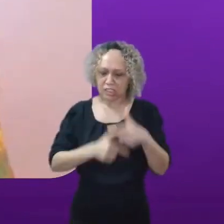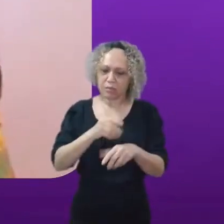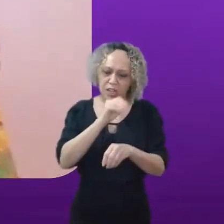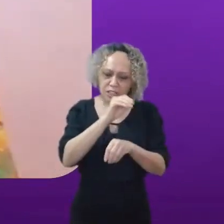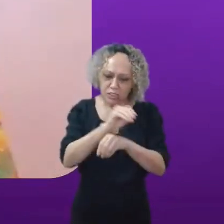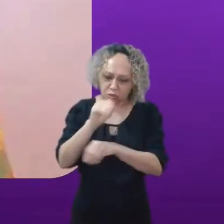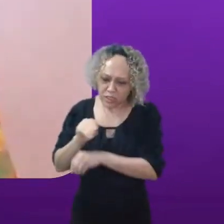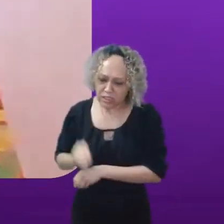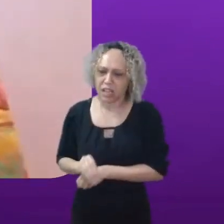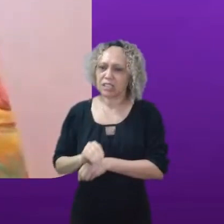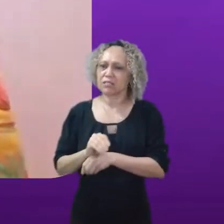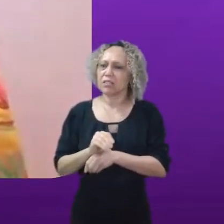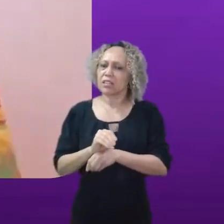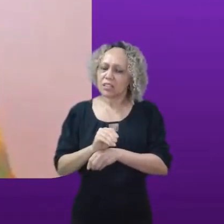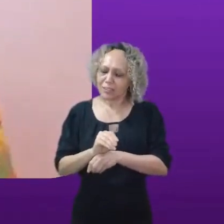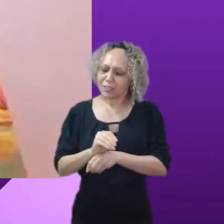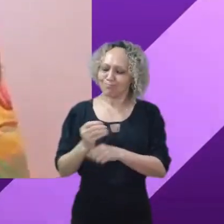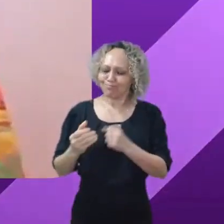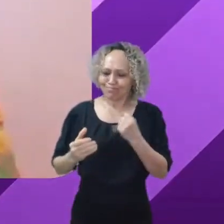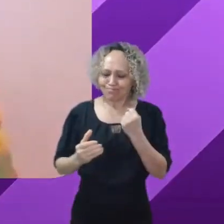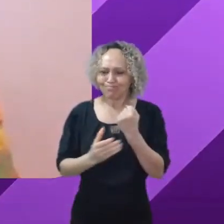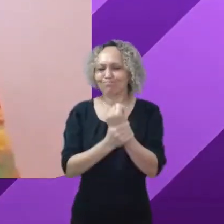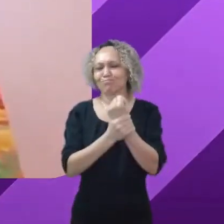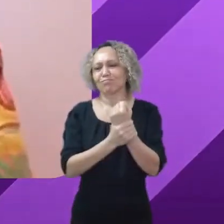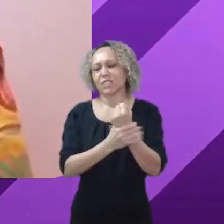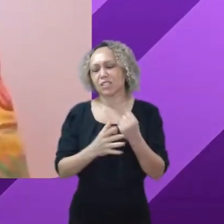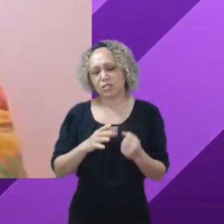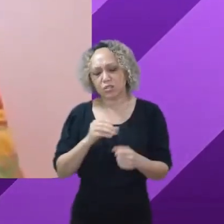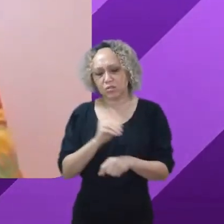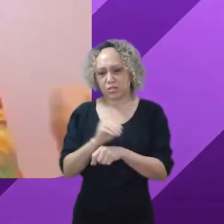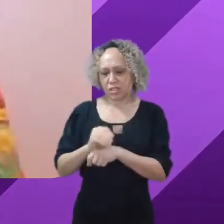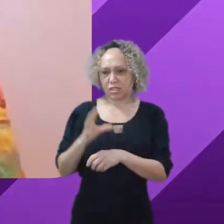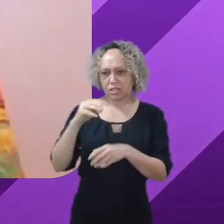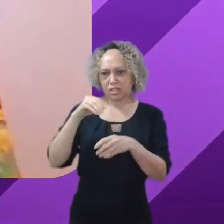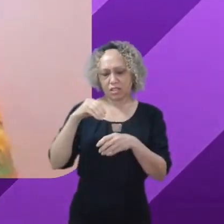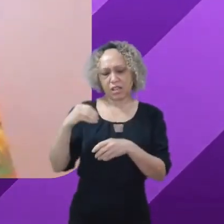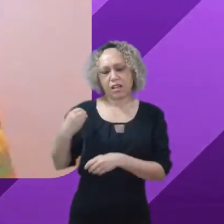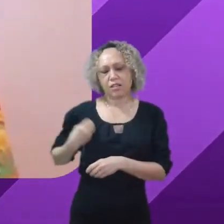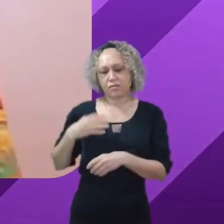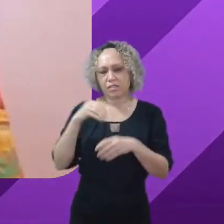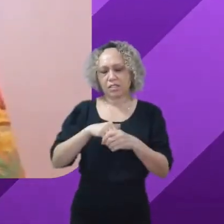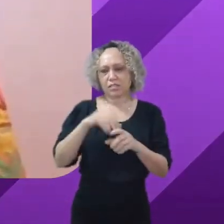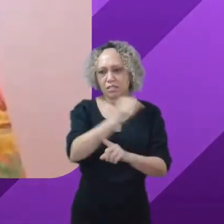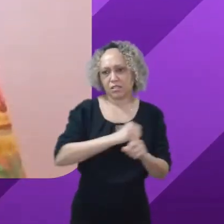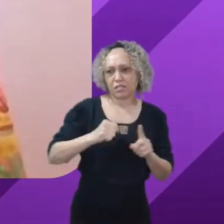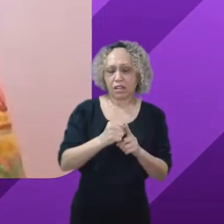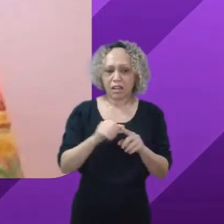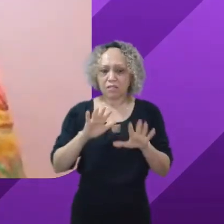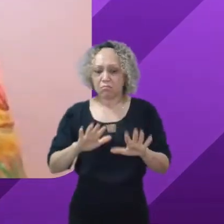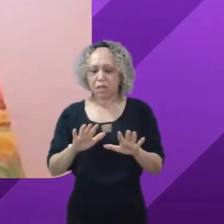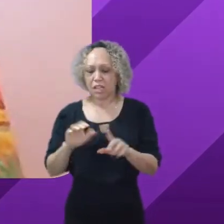em sociedade e que não é reconhecido, não é remunerado, e muitas vezes, esse patriarcado, essa lógica do